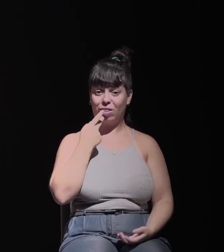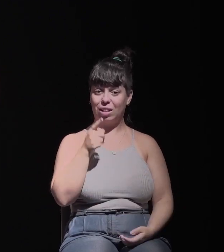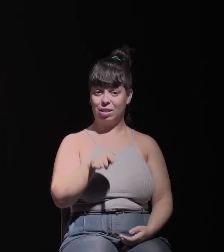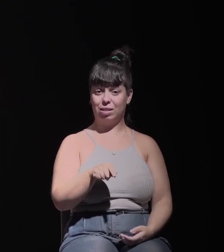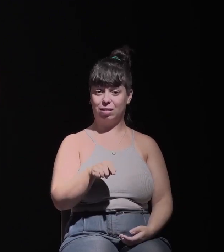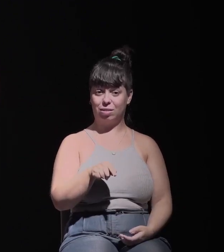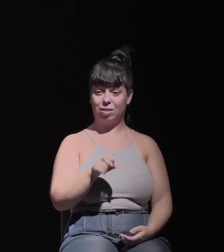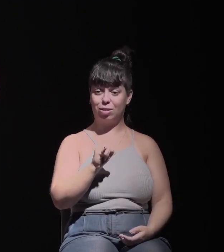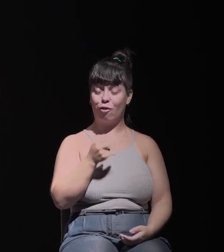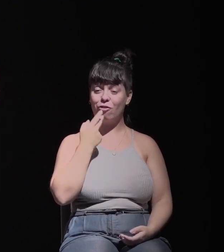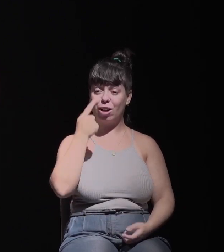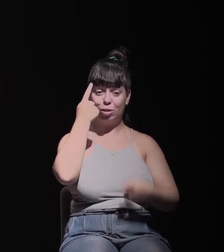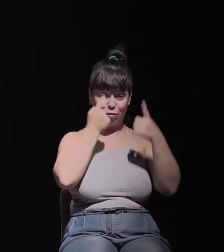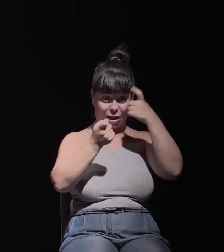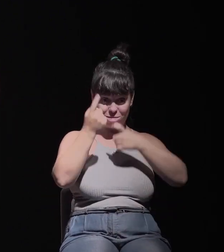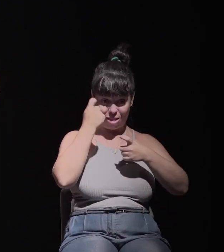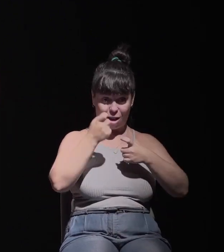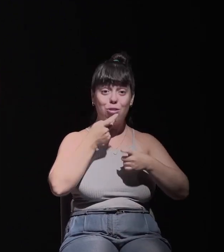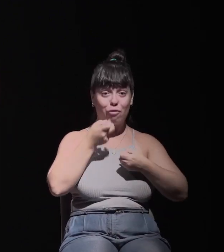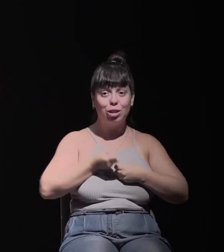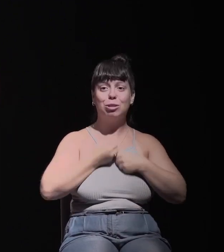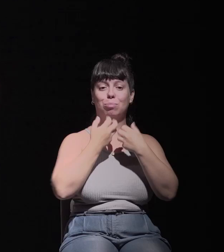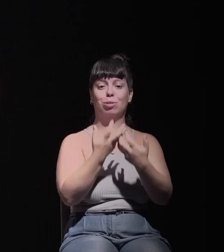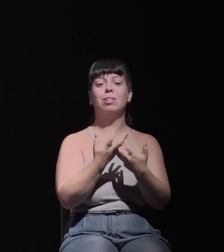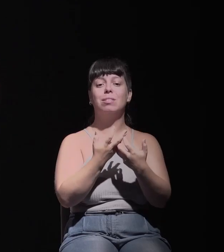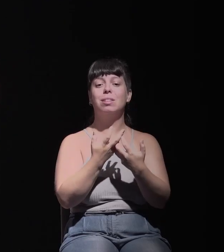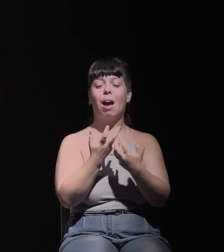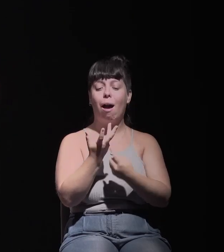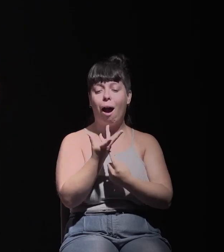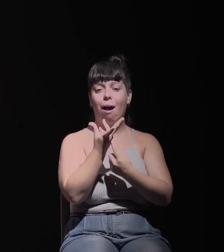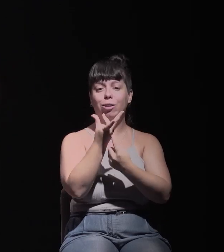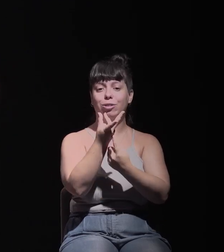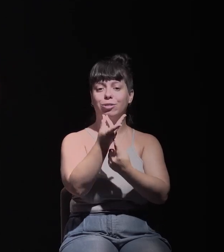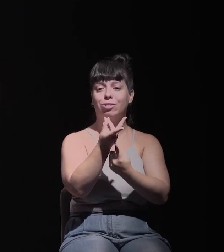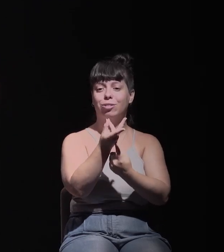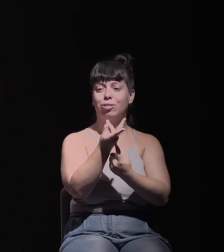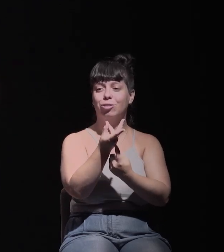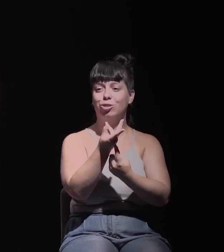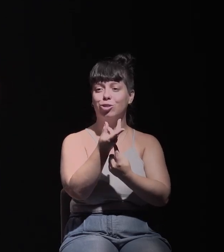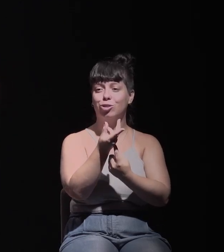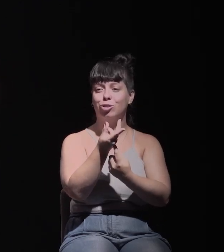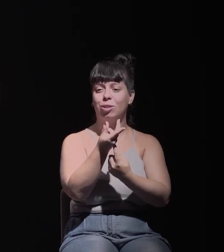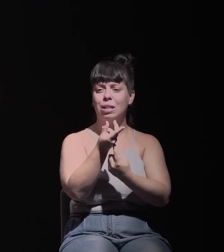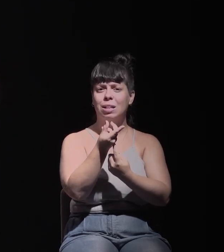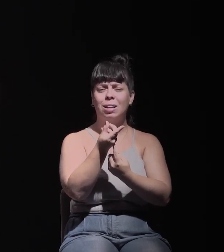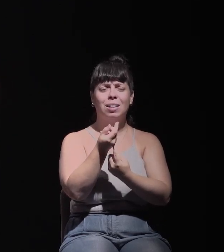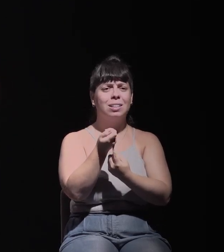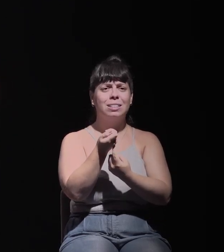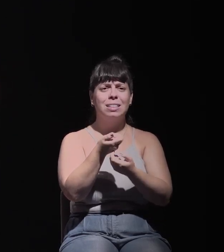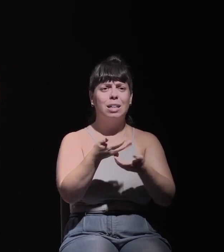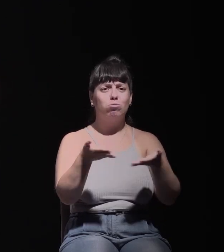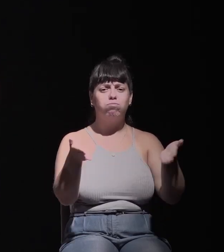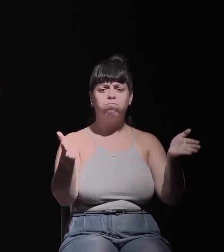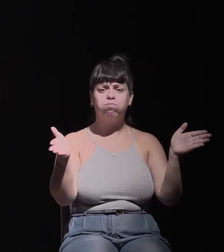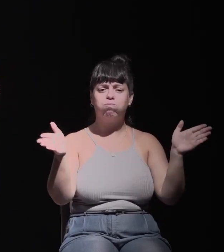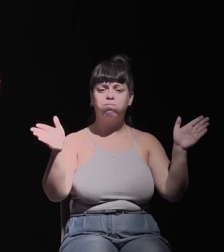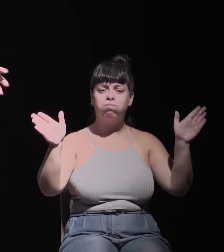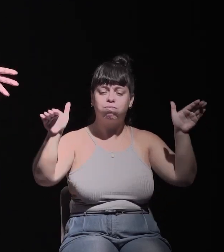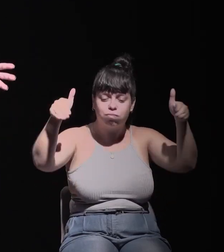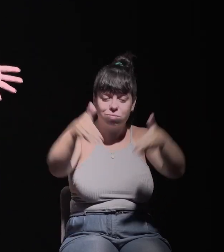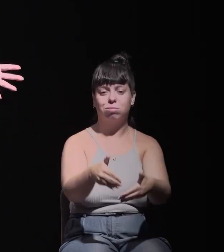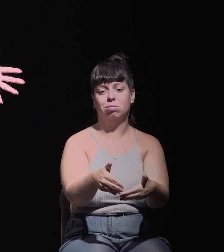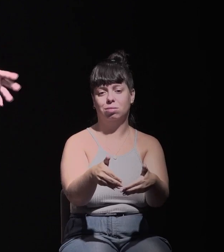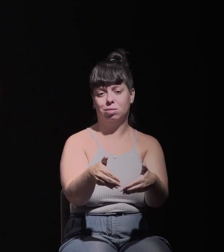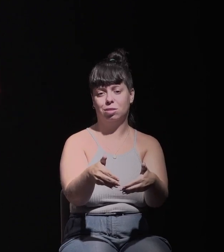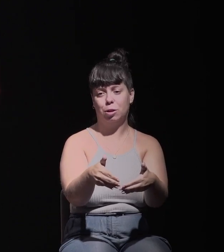falo em inventar aqui, eu falo em poesia, falo em arte. E no sentido mais largo e mais restrito possível, daquele